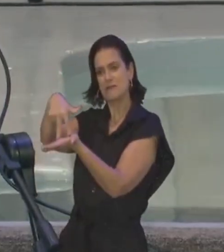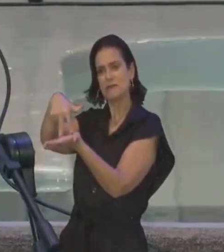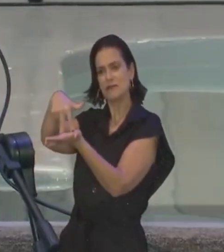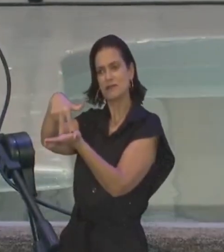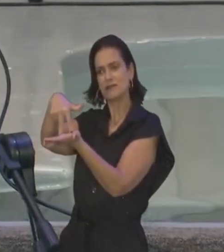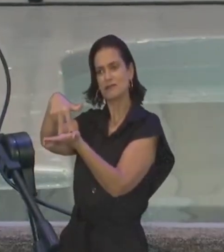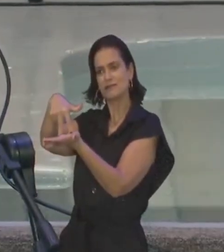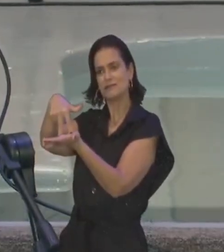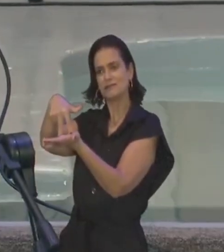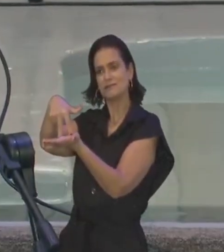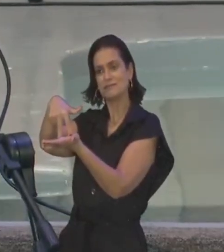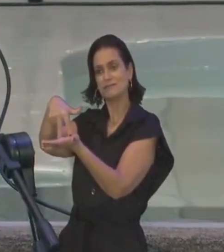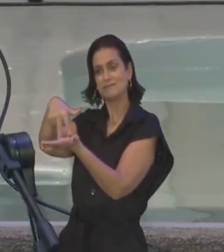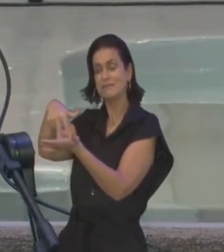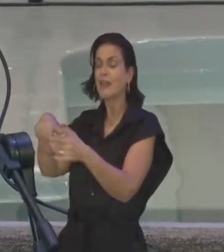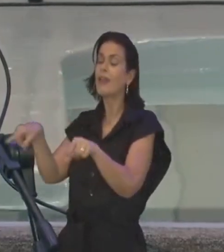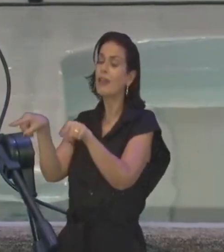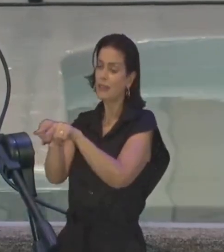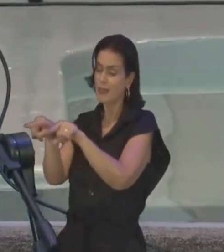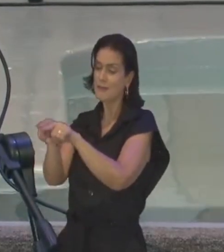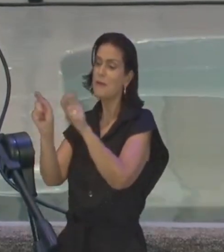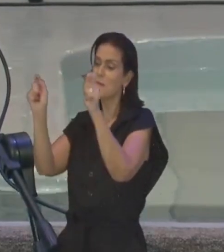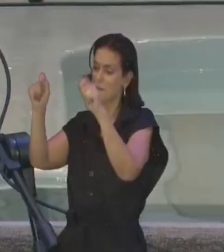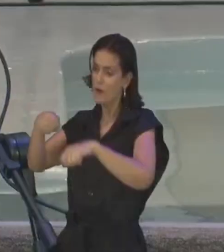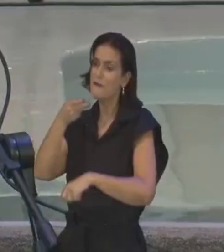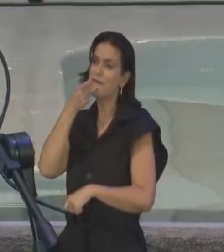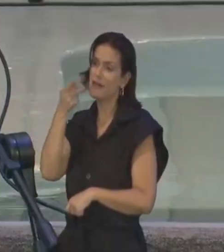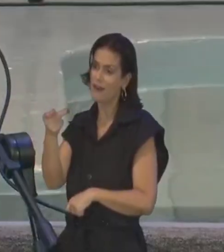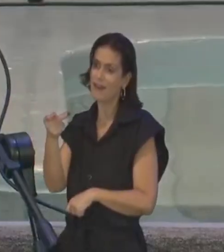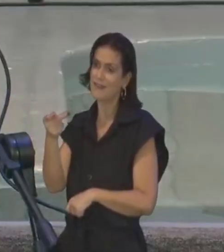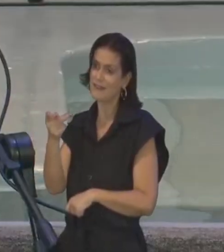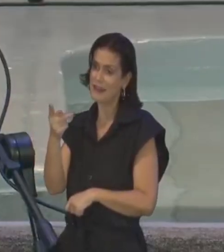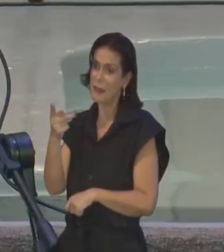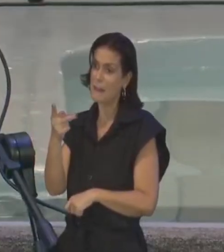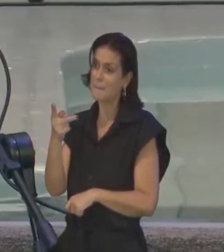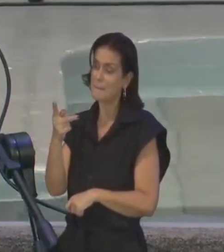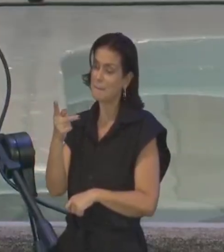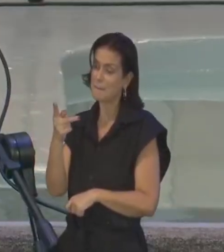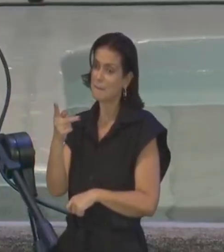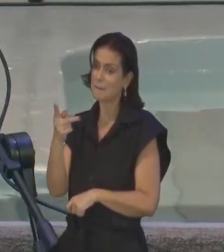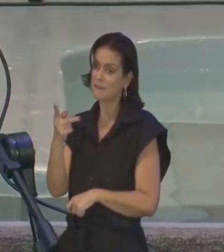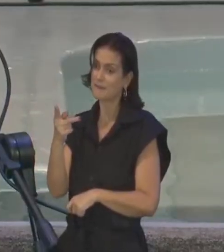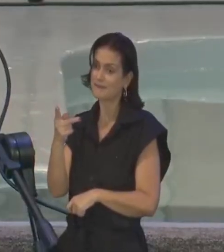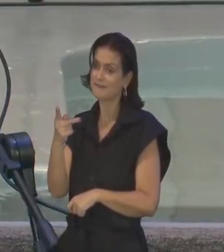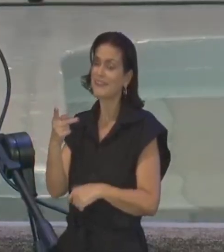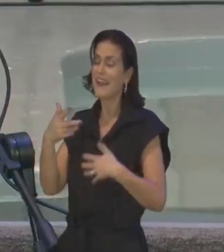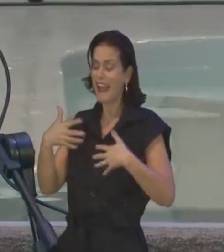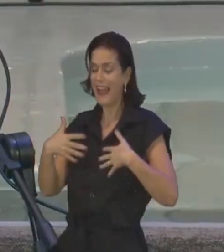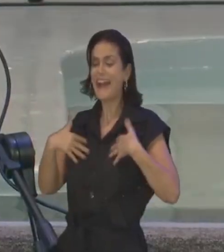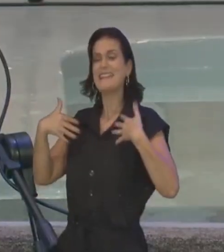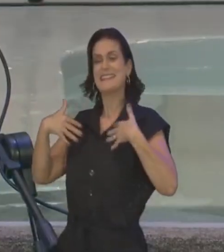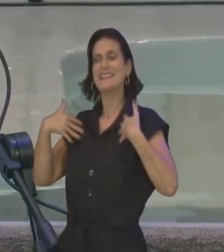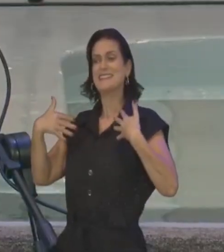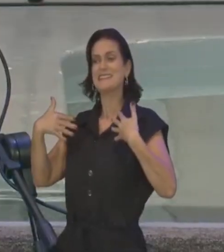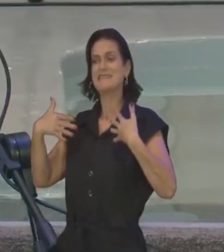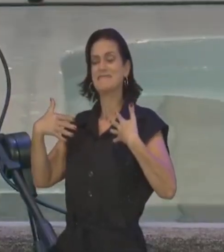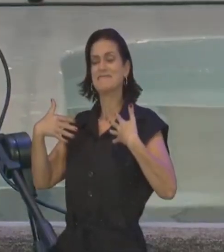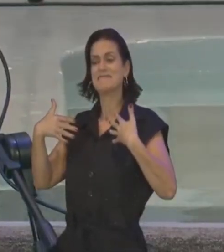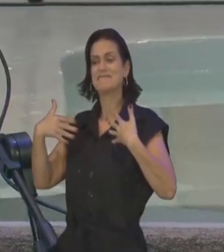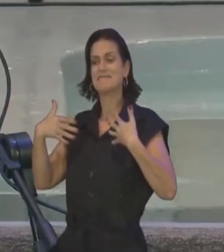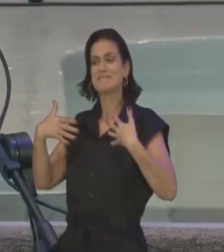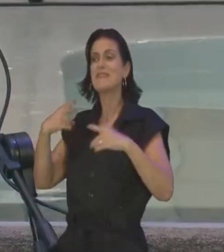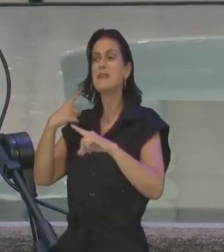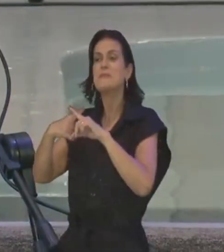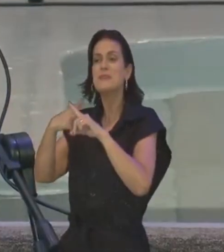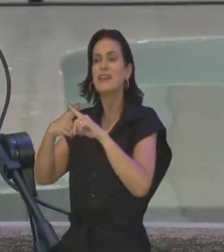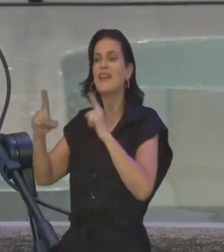e, por que não dizer, ainda que um paradoxo ou meio contraditório, uma alegria e uma satisfação, porque vão